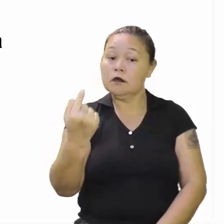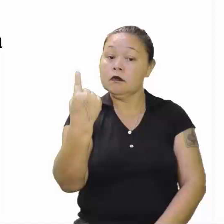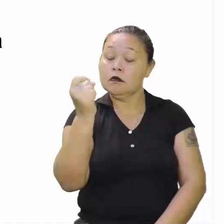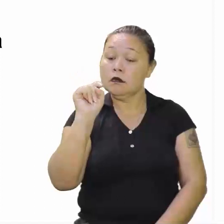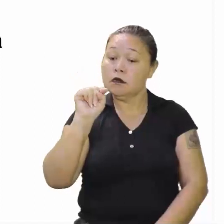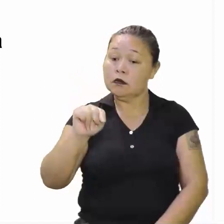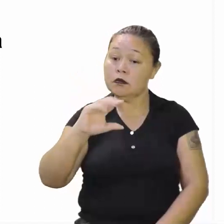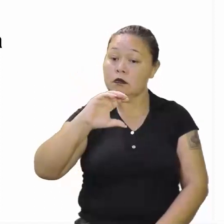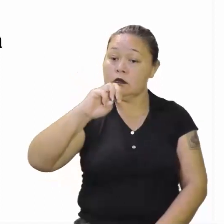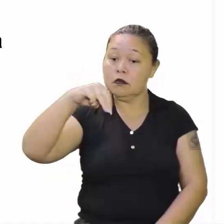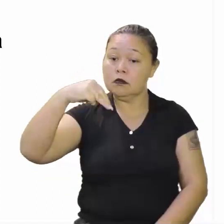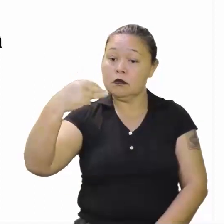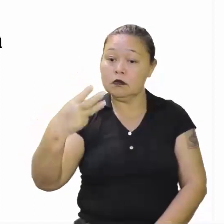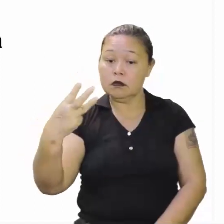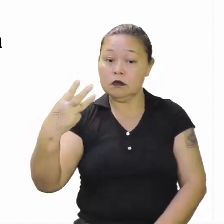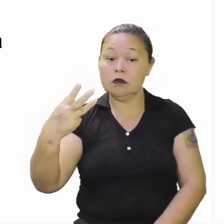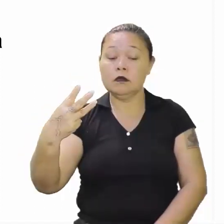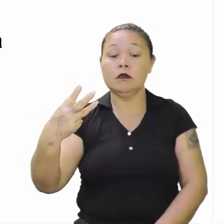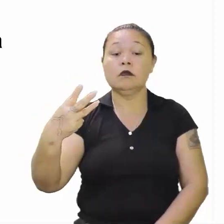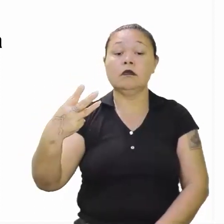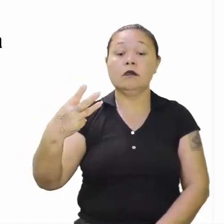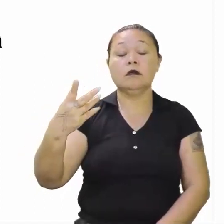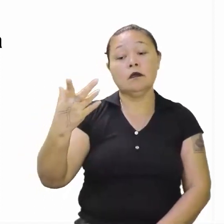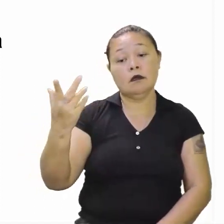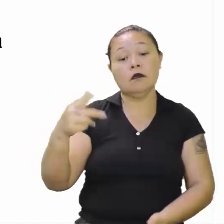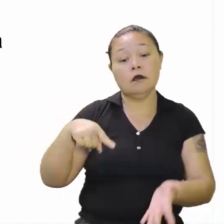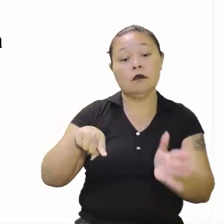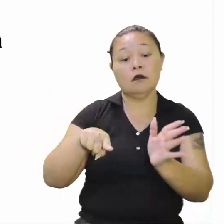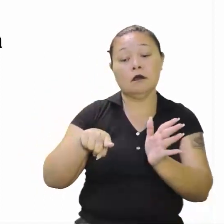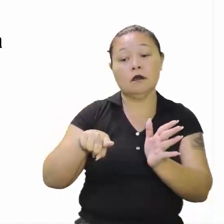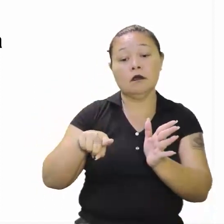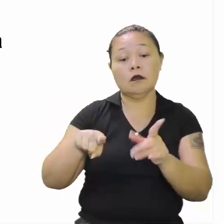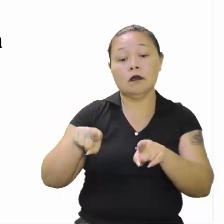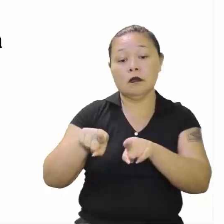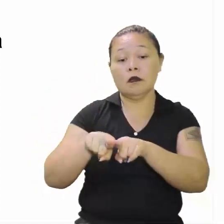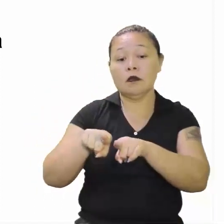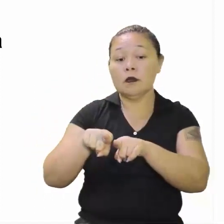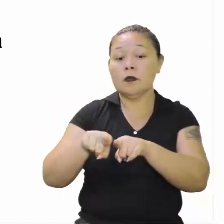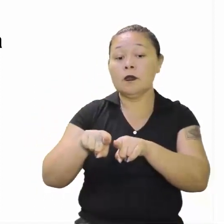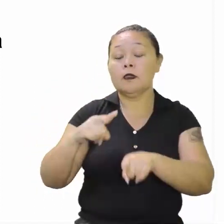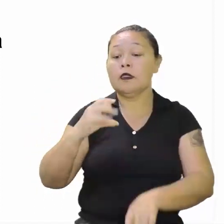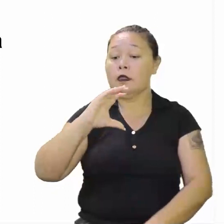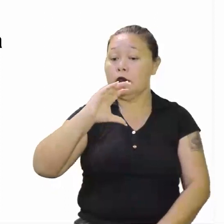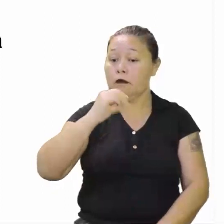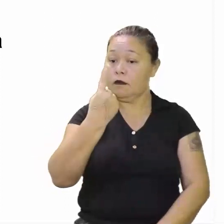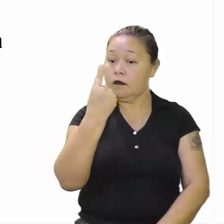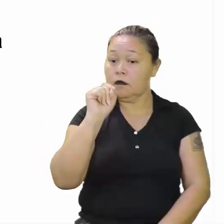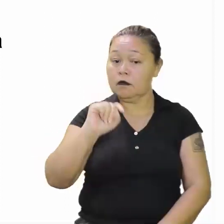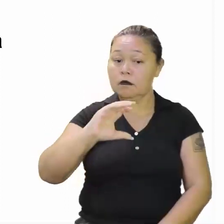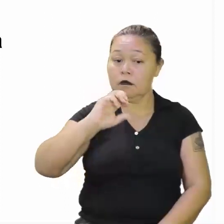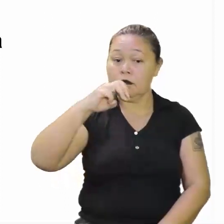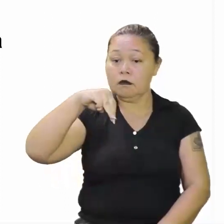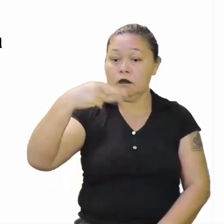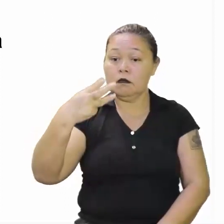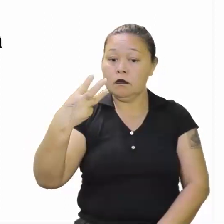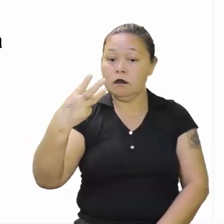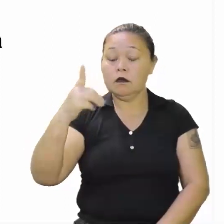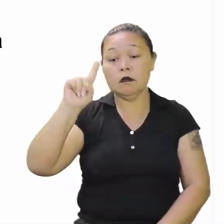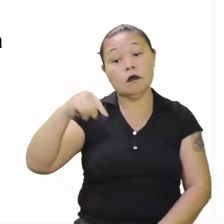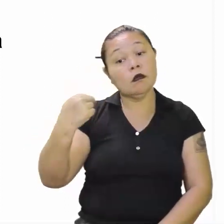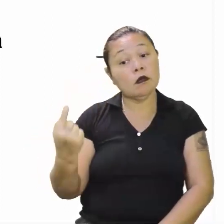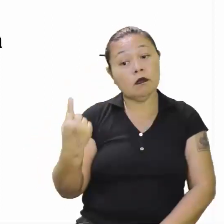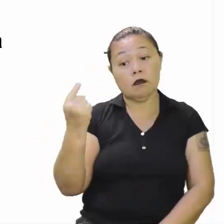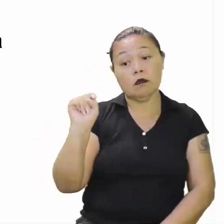quê? A 1000 mililitros? Sim, mas pode ser igual a 1000 centímetros cúbicos, que corresponde a 1000 litros. E